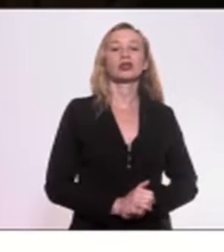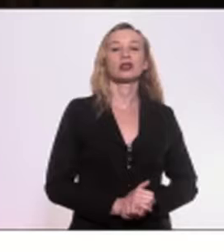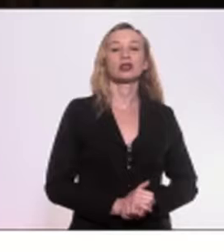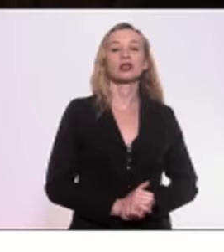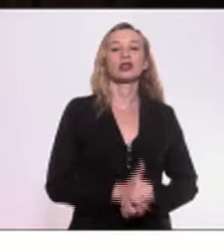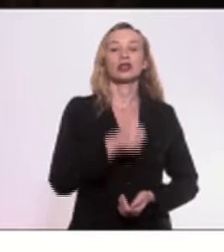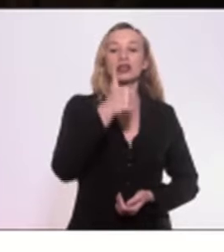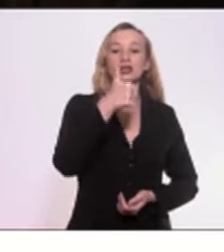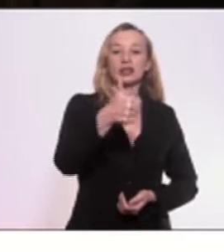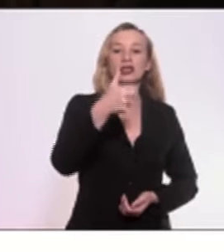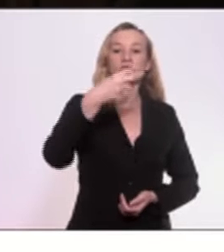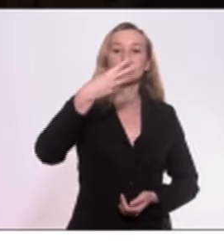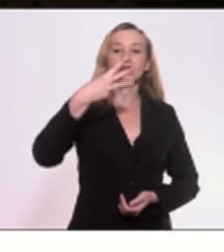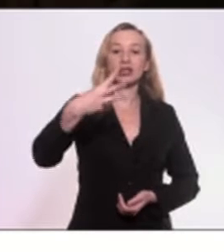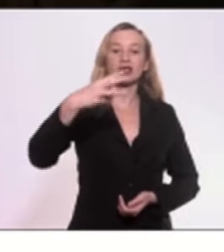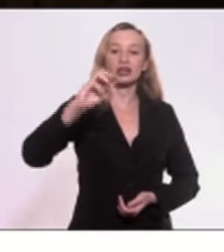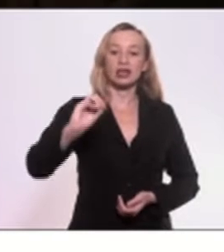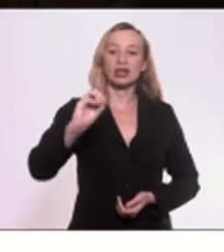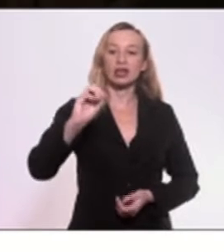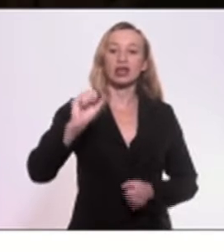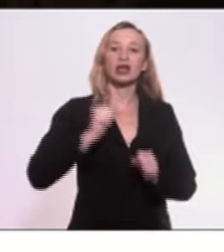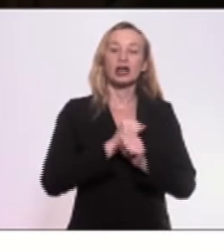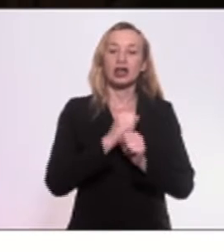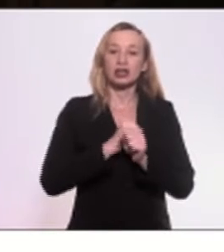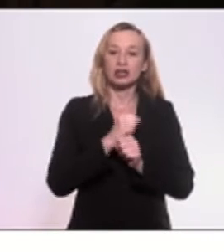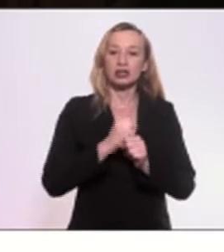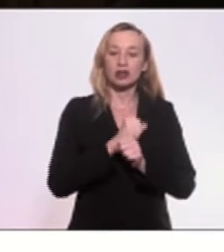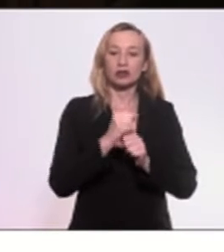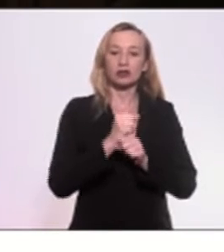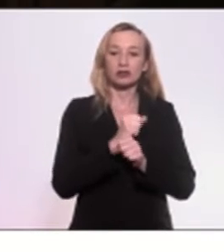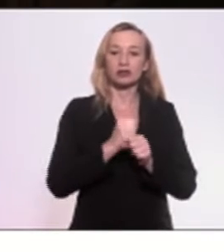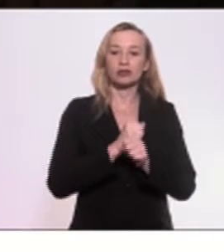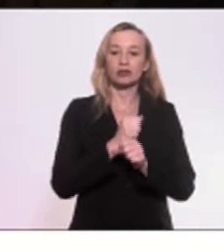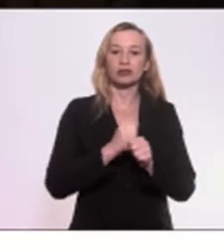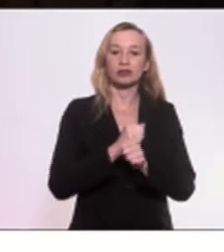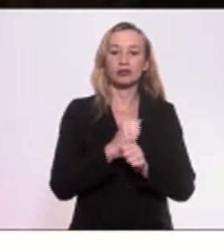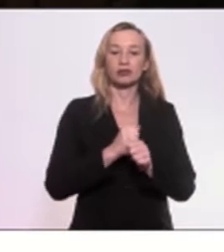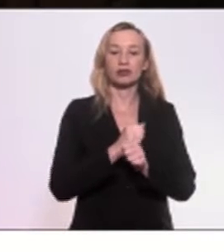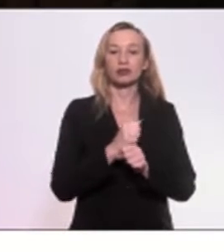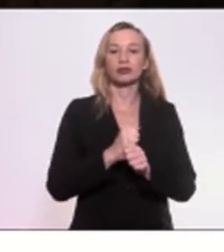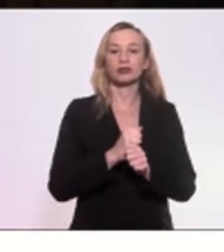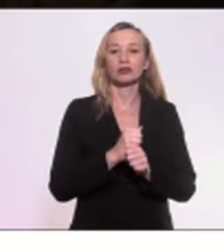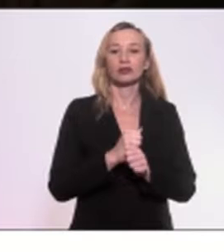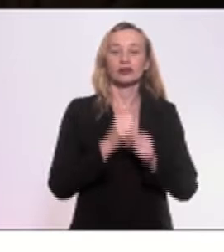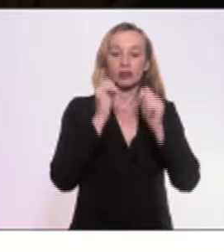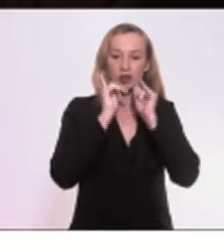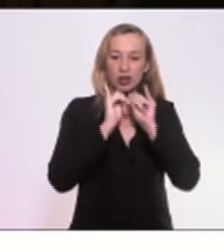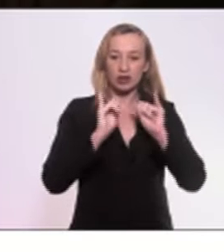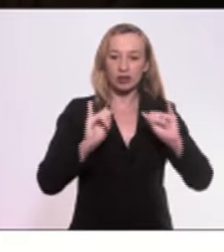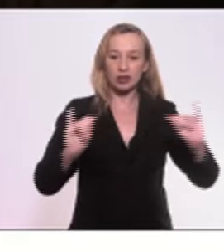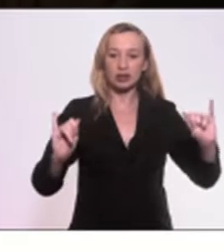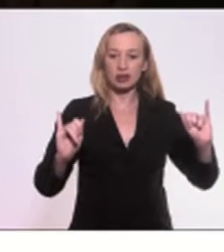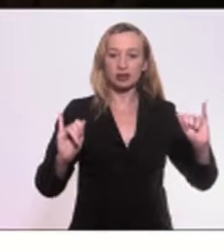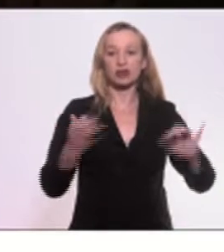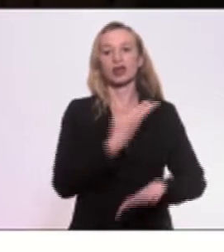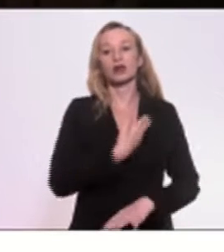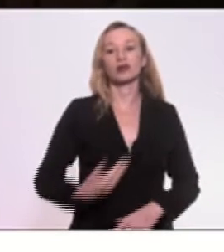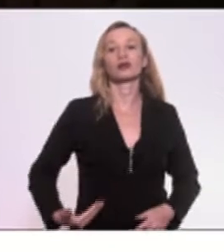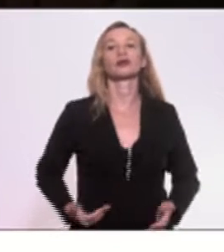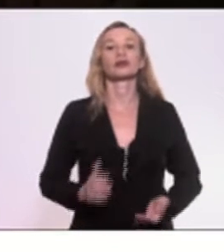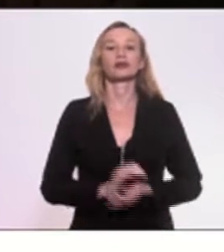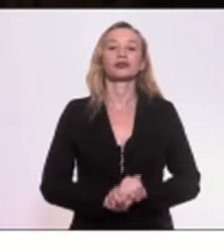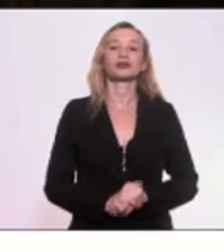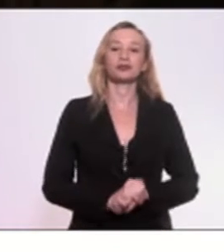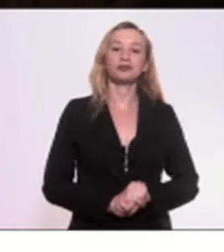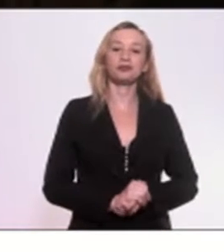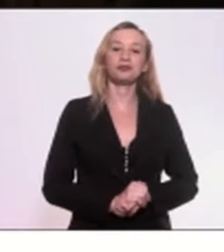130 anos da proclamação da República, que se